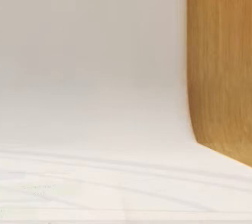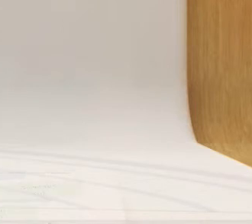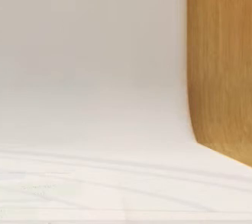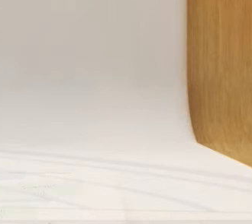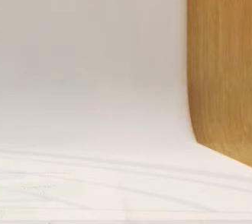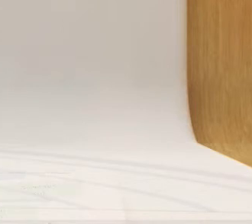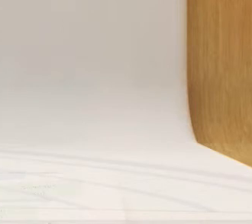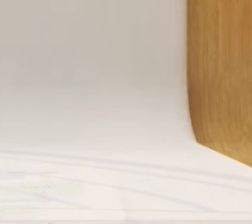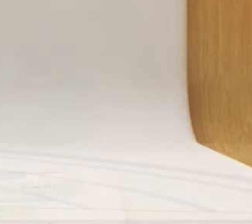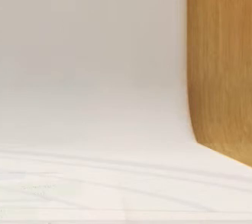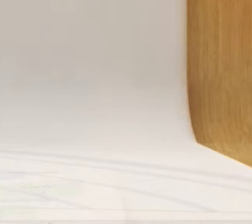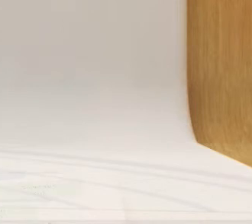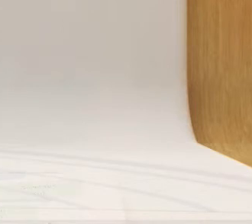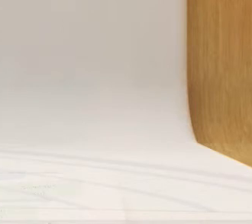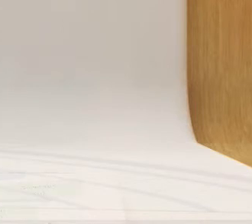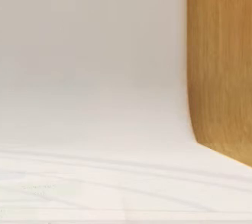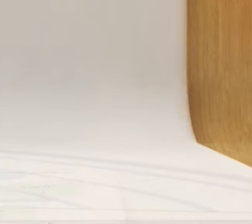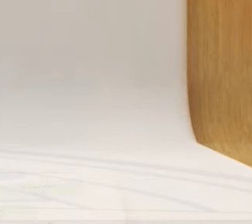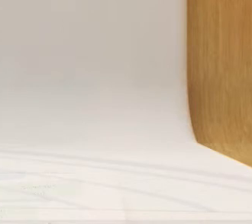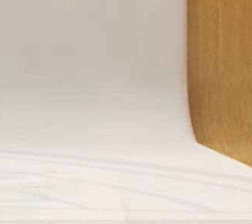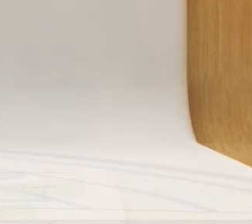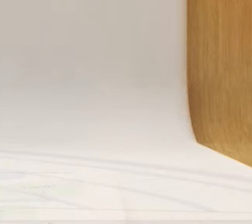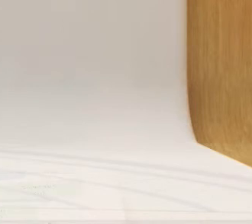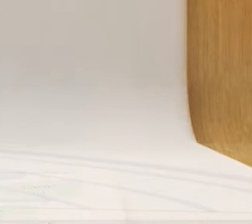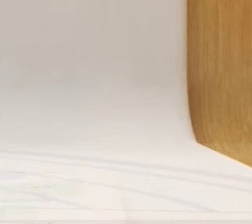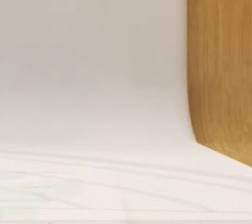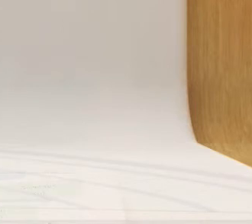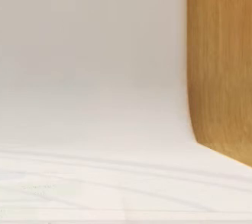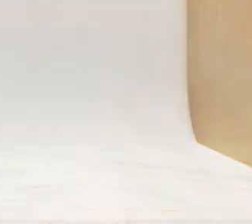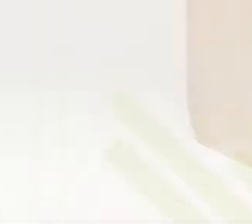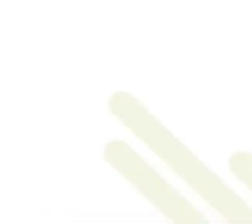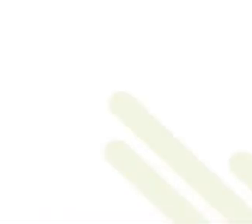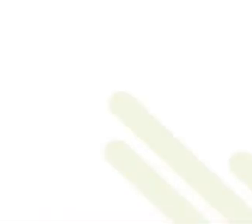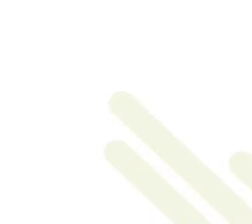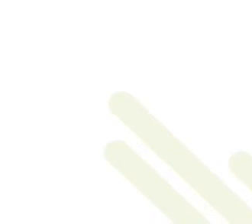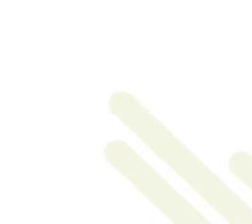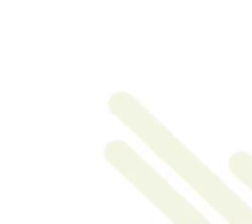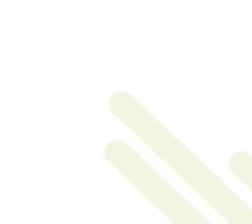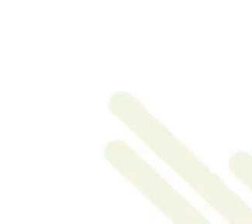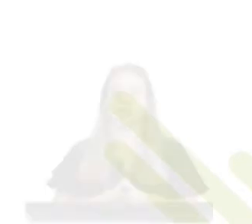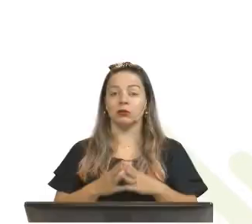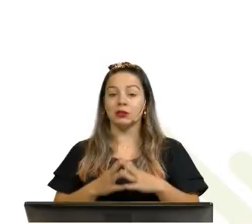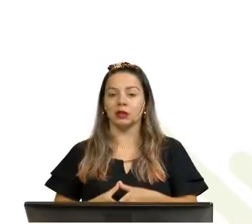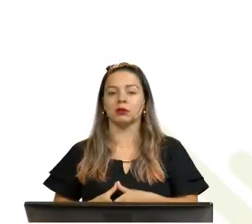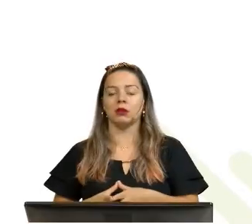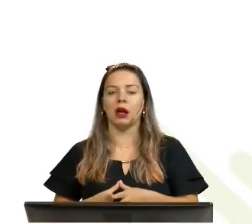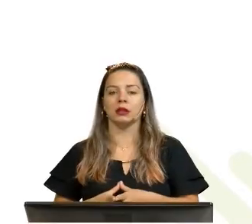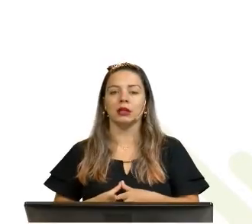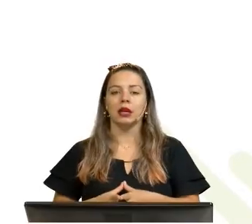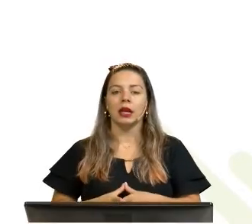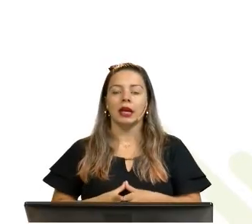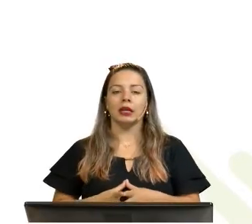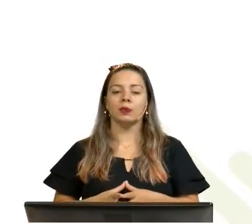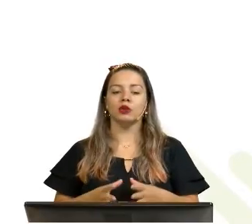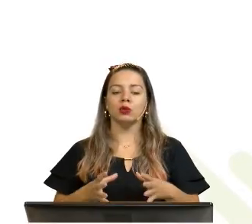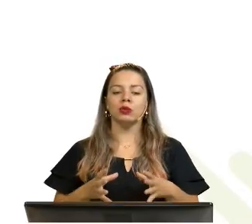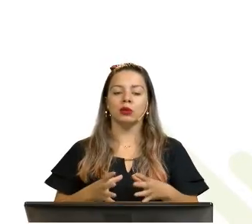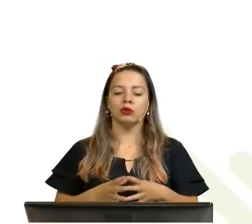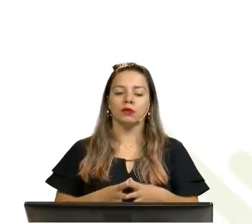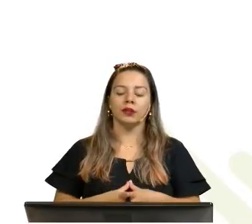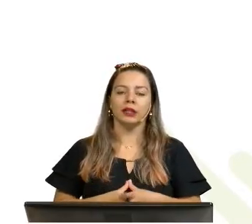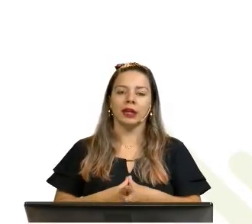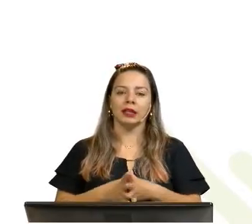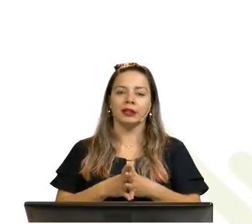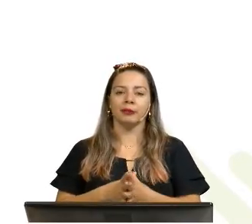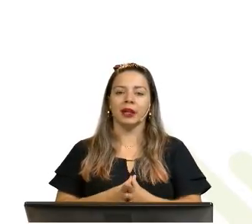pra finalizar vamos falar sobre os ciclos de vida os organismos que produz que possui reprodução sexuada eles possuem um